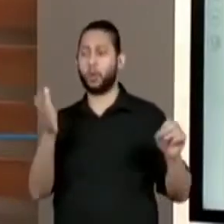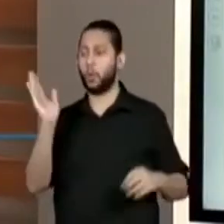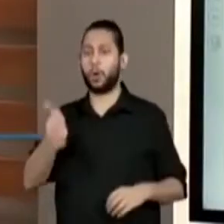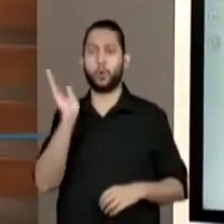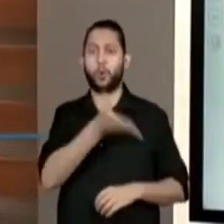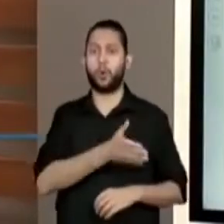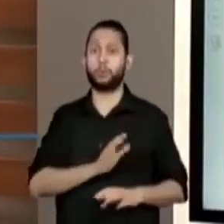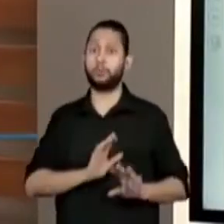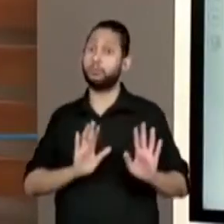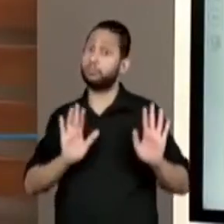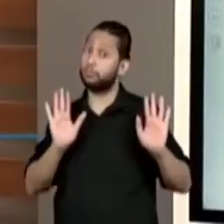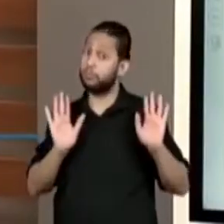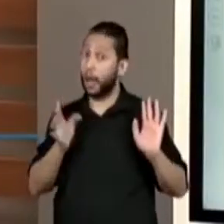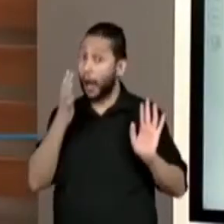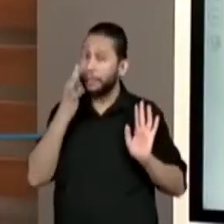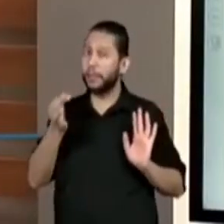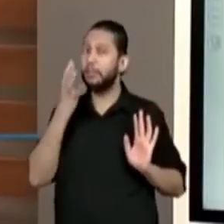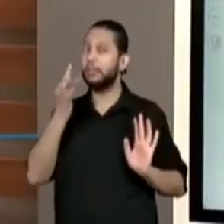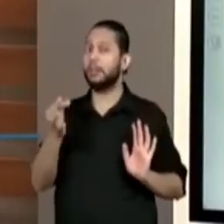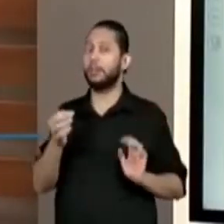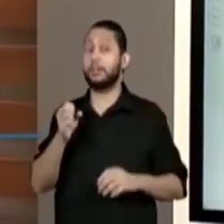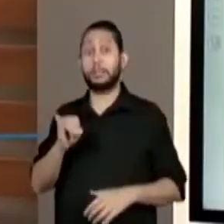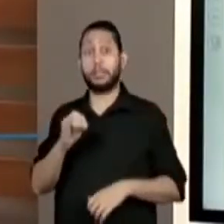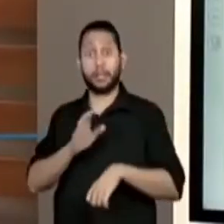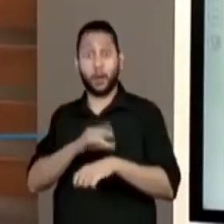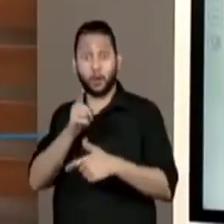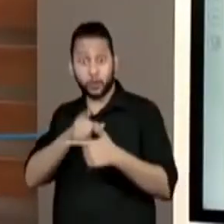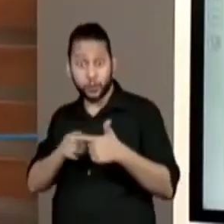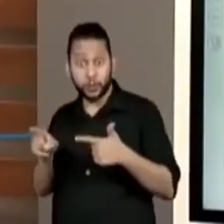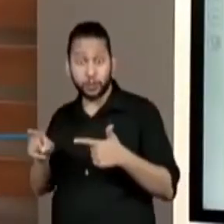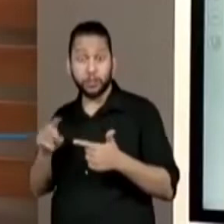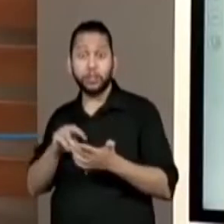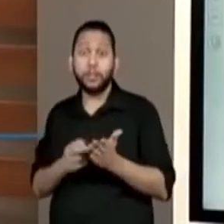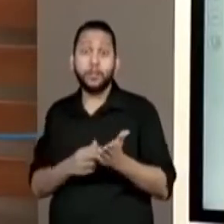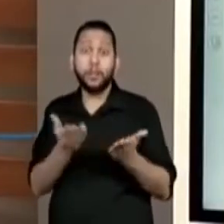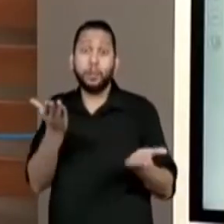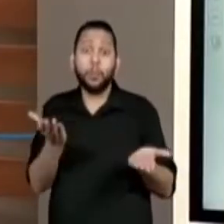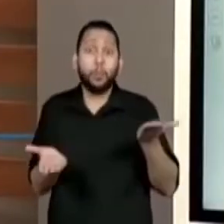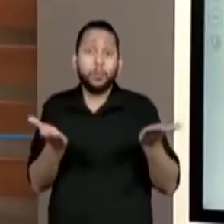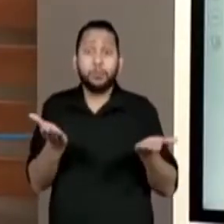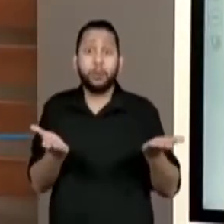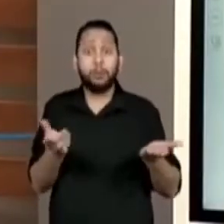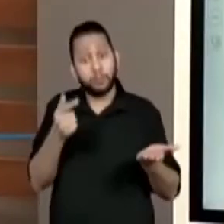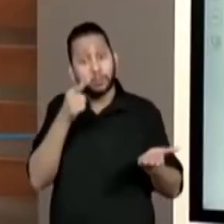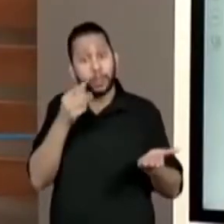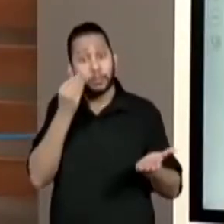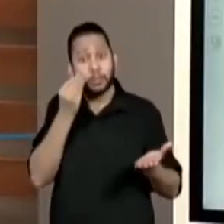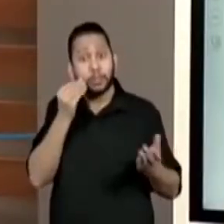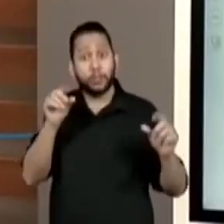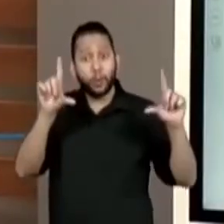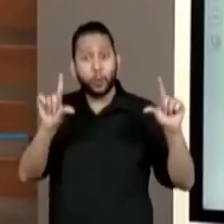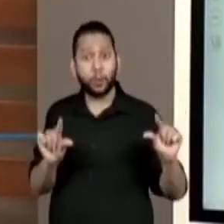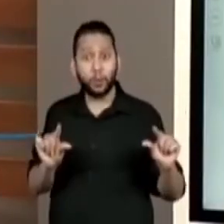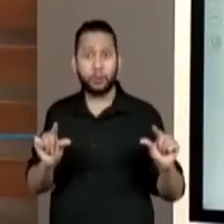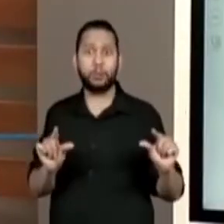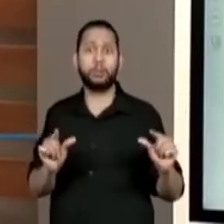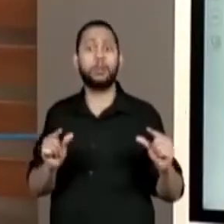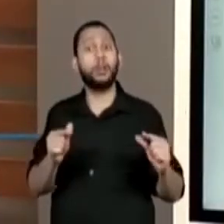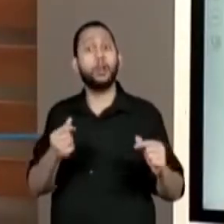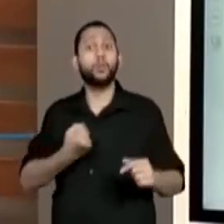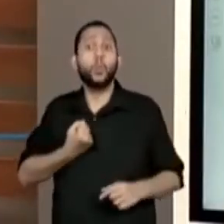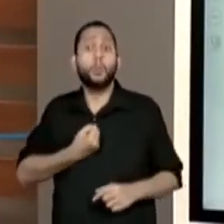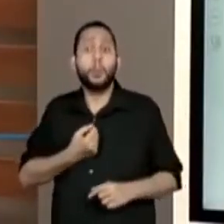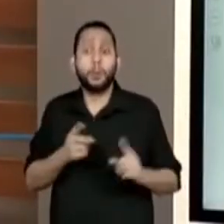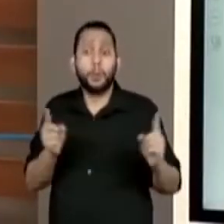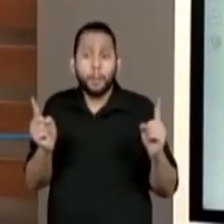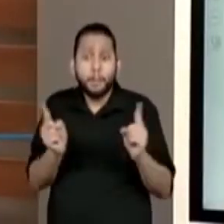de um lado e 10 do outro exatamente quando você faz isso na divisão você tá fazendo a relação de igualdade e vai ser ocupar com o número